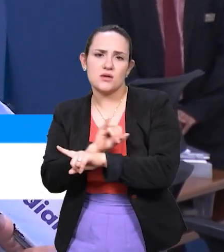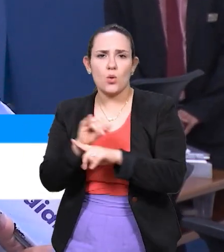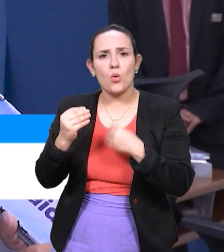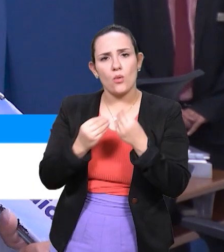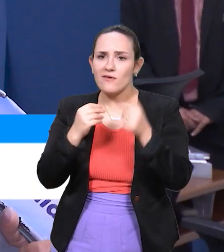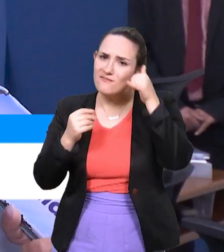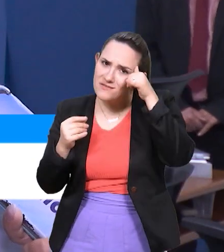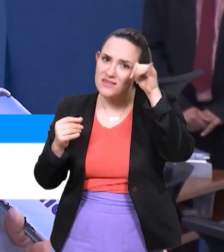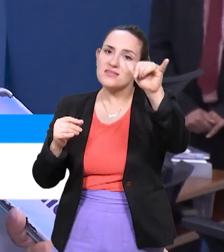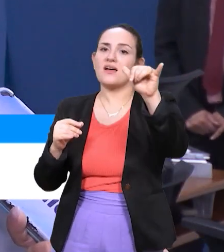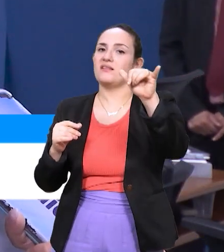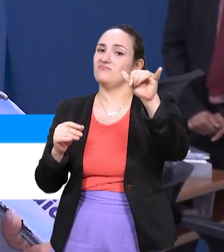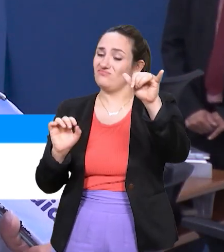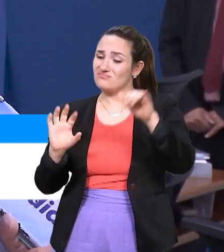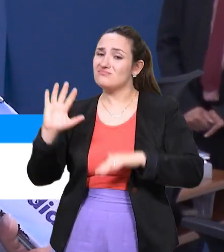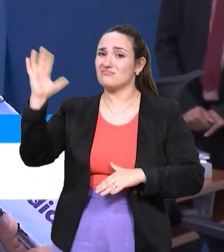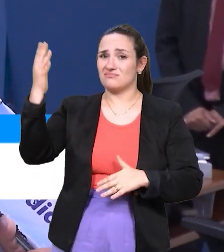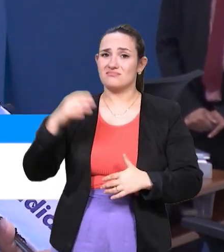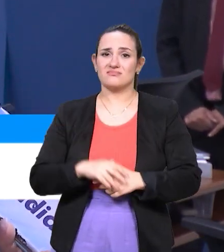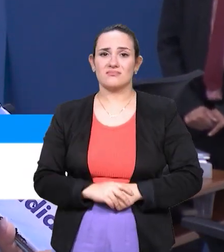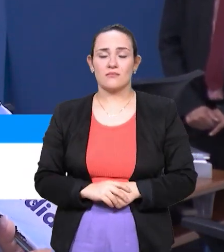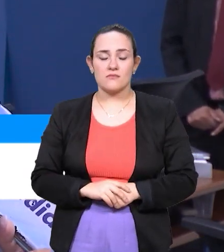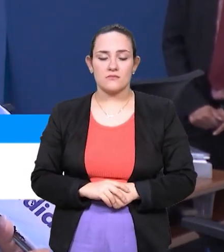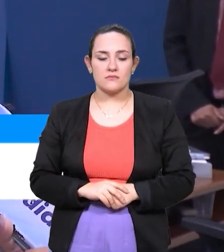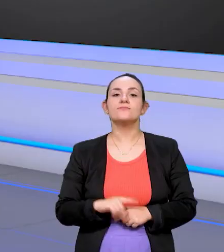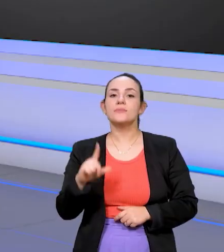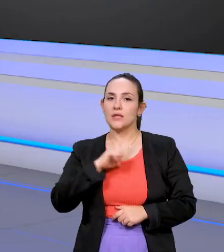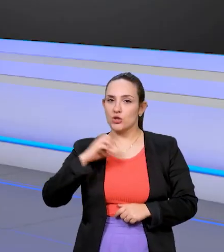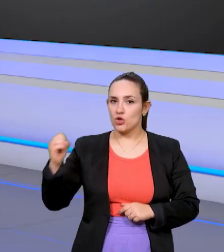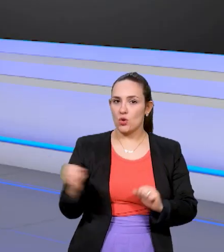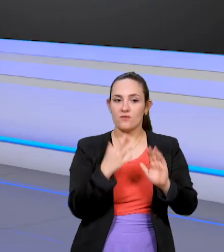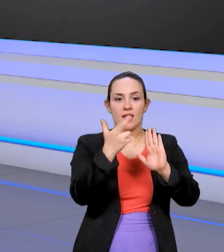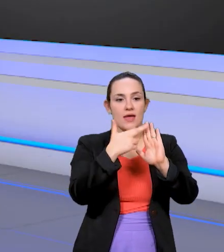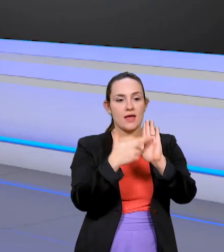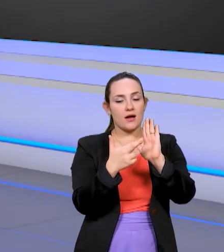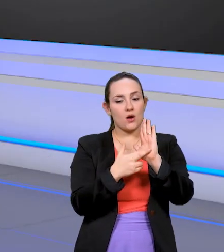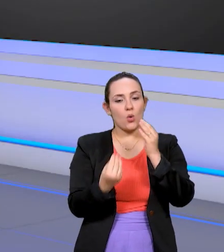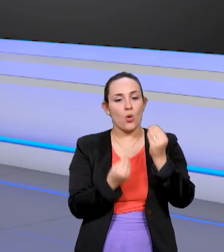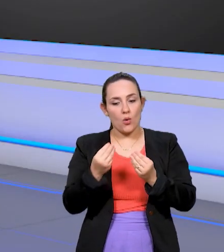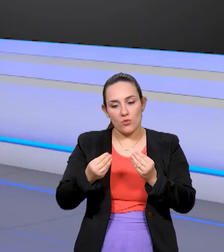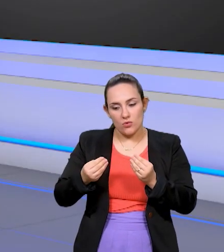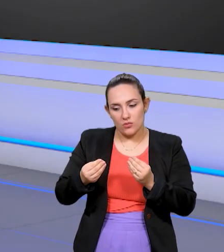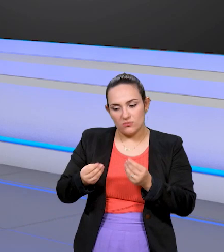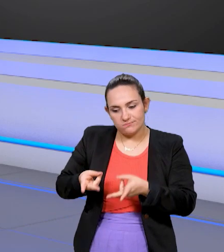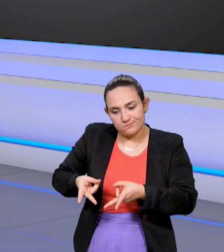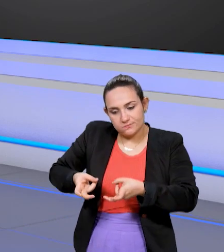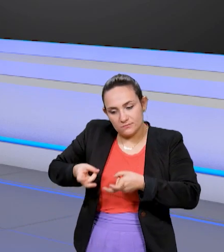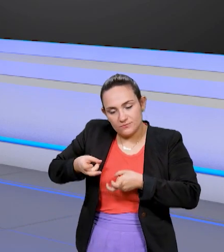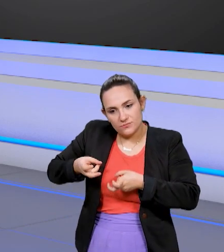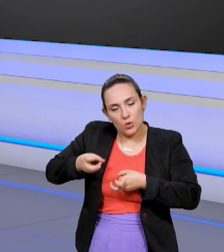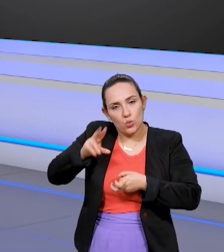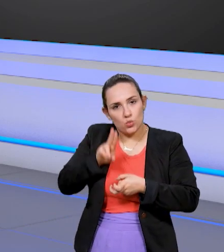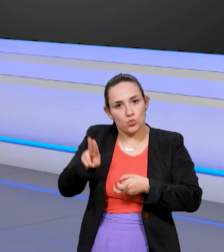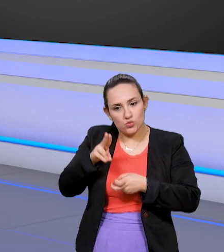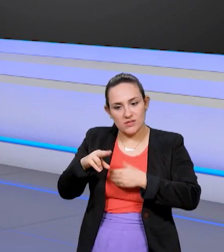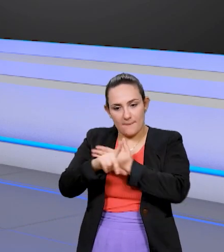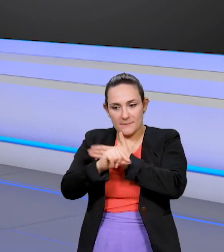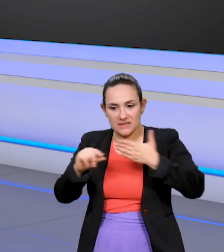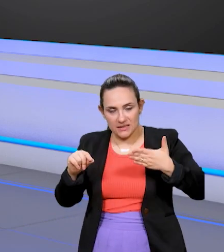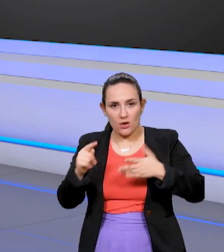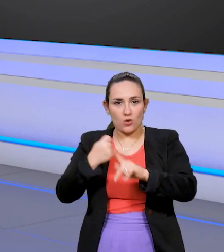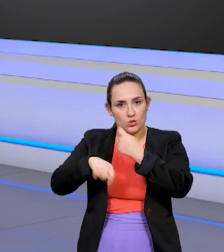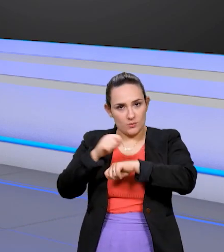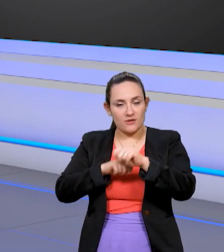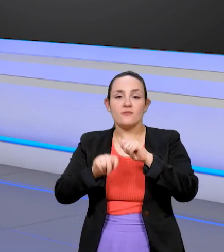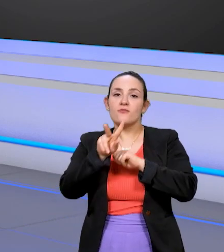criar mecanismos para você evitar esse tipo de situação. Novas regras de exploração econômica sustentável do